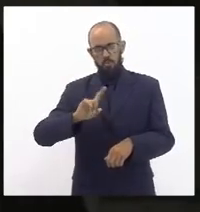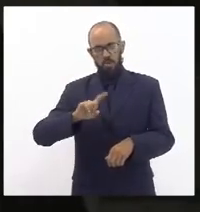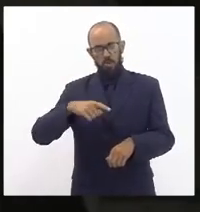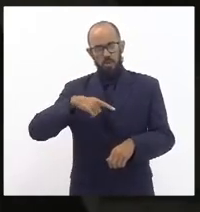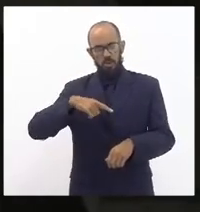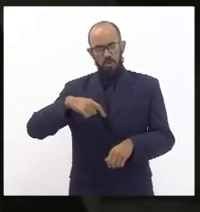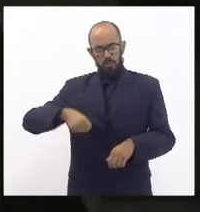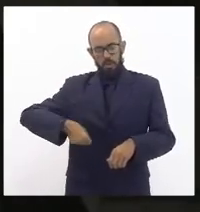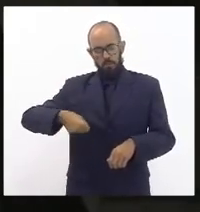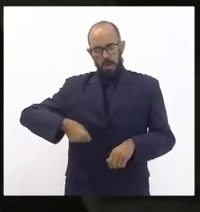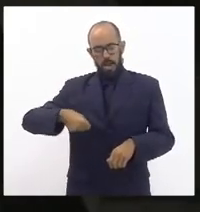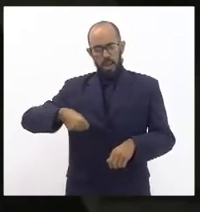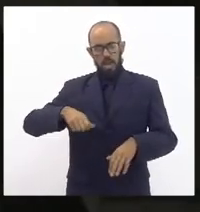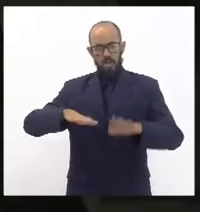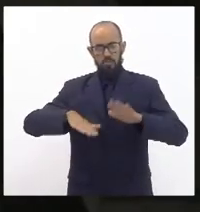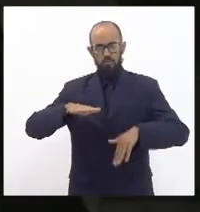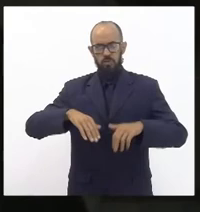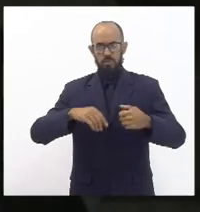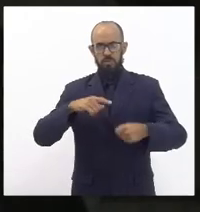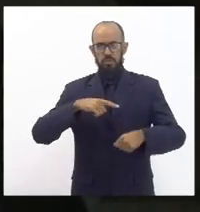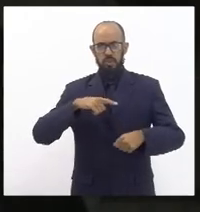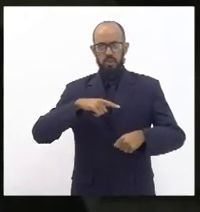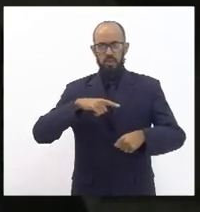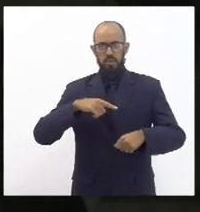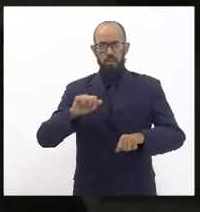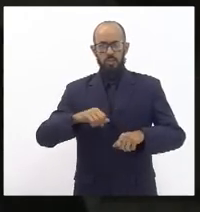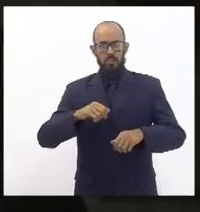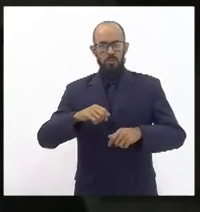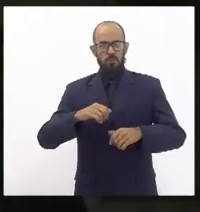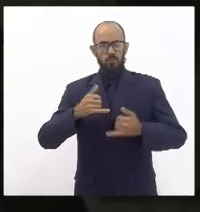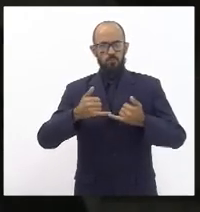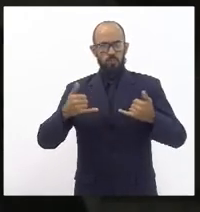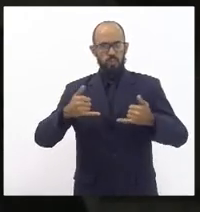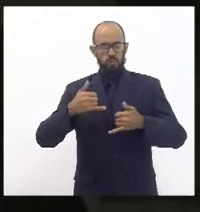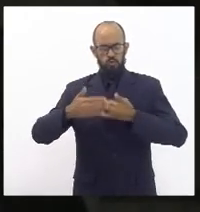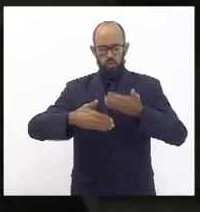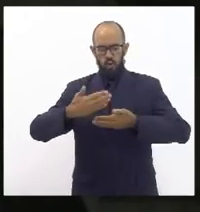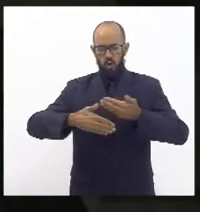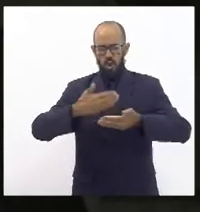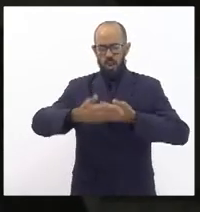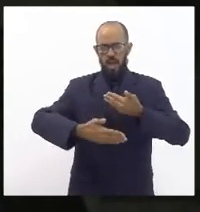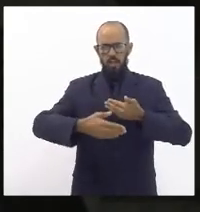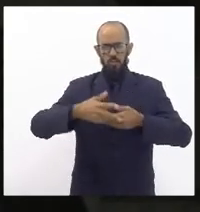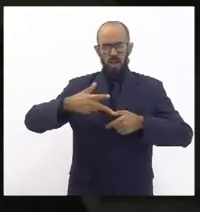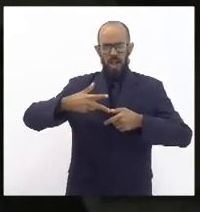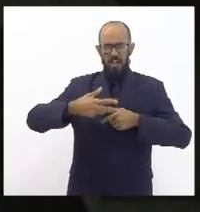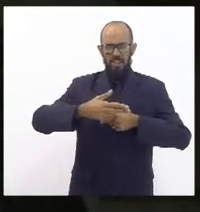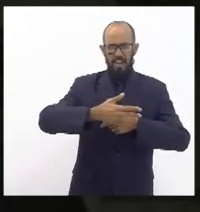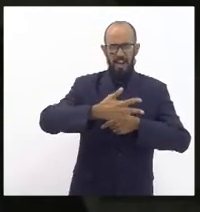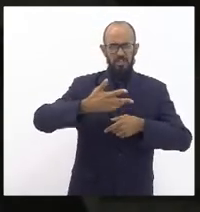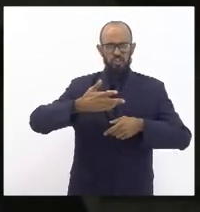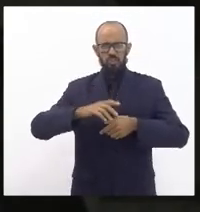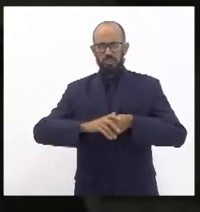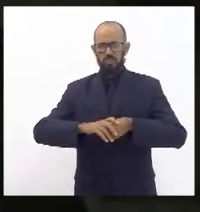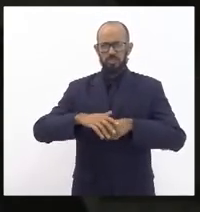com a linha né muitas vezes trazendo fios Enrolados alicates